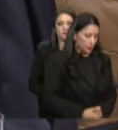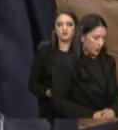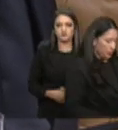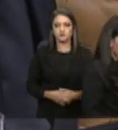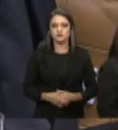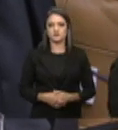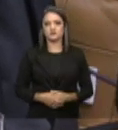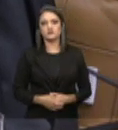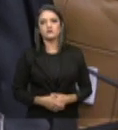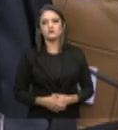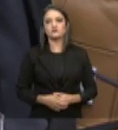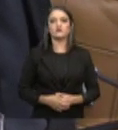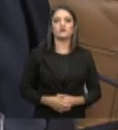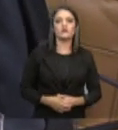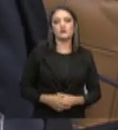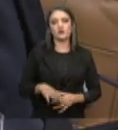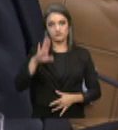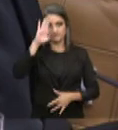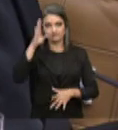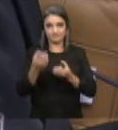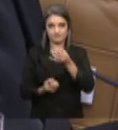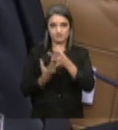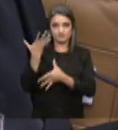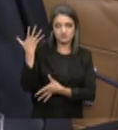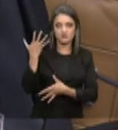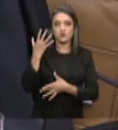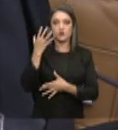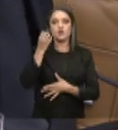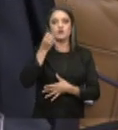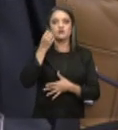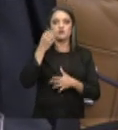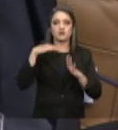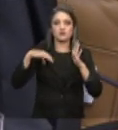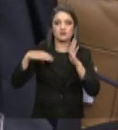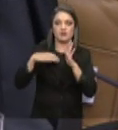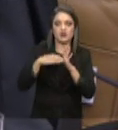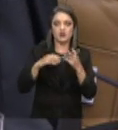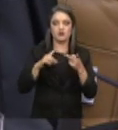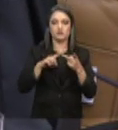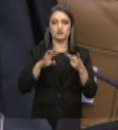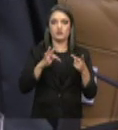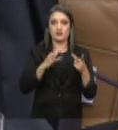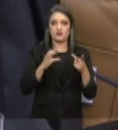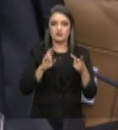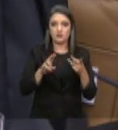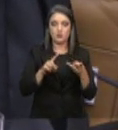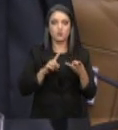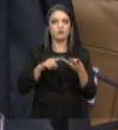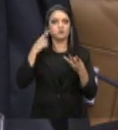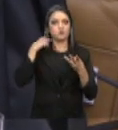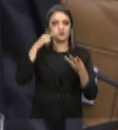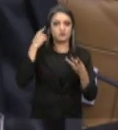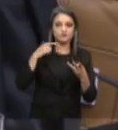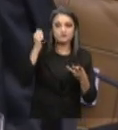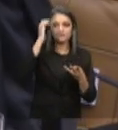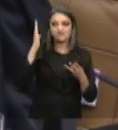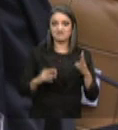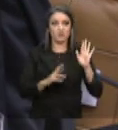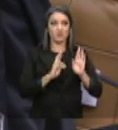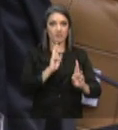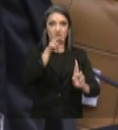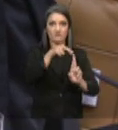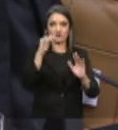do Tribunal de Contas da União o patrono dos Advogados brasileiros Rui Barbosa não